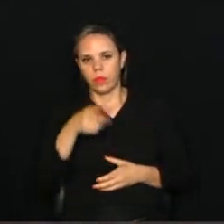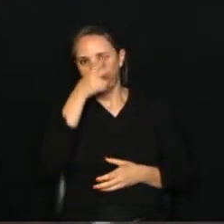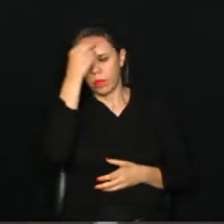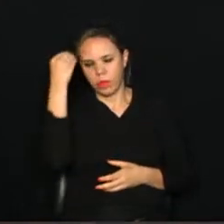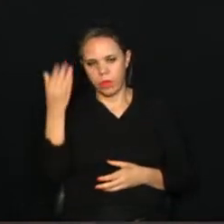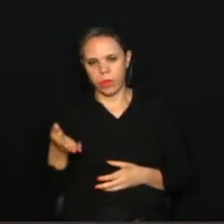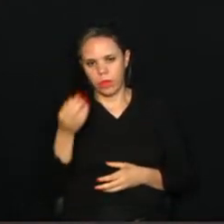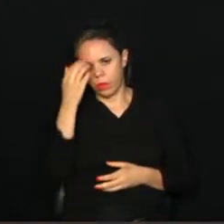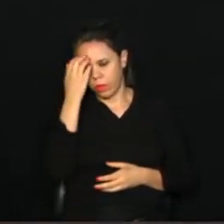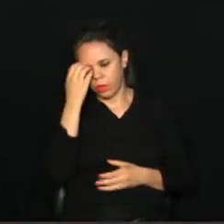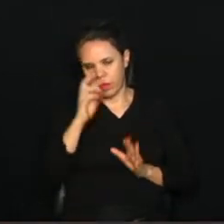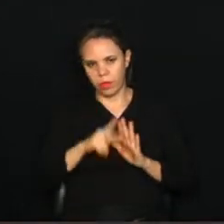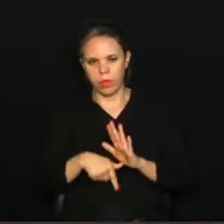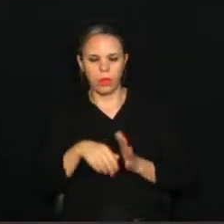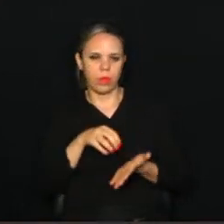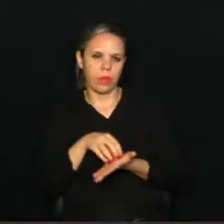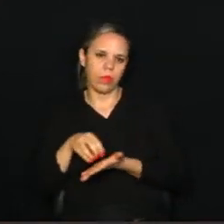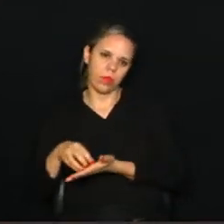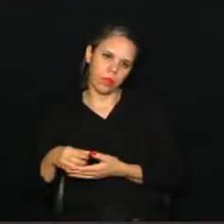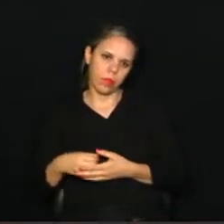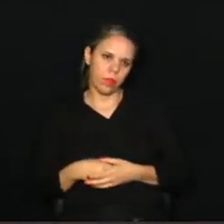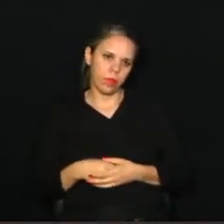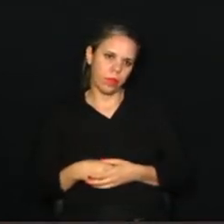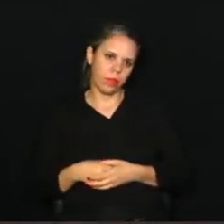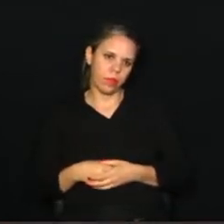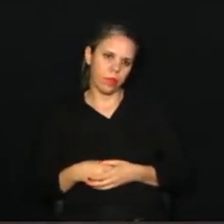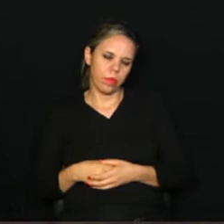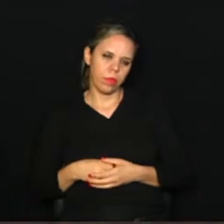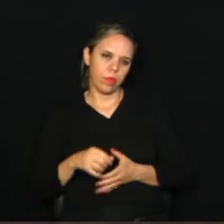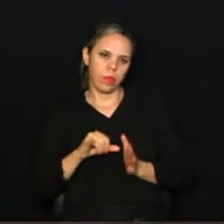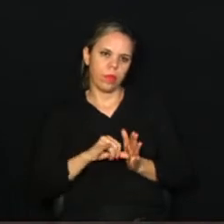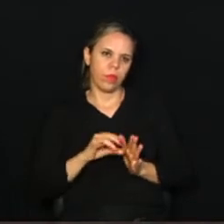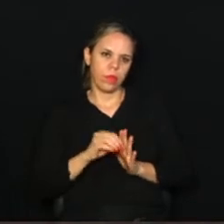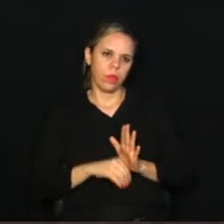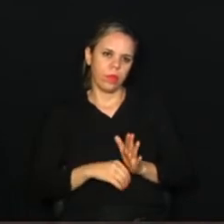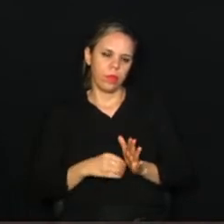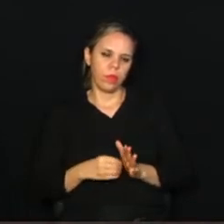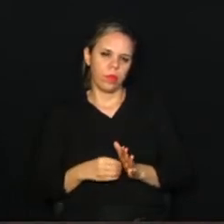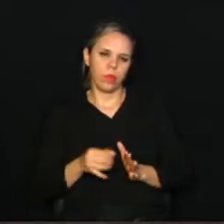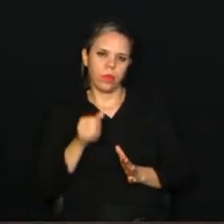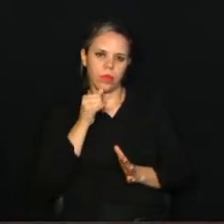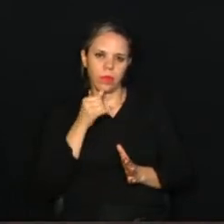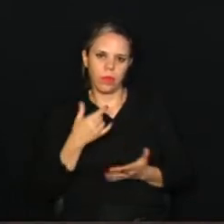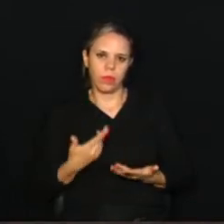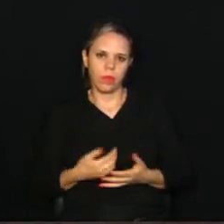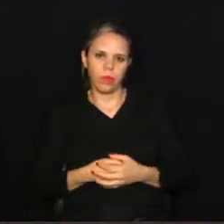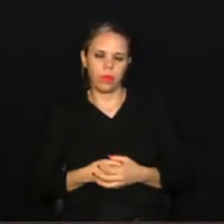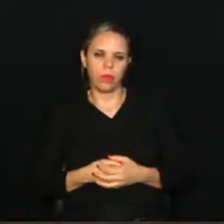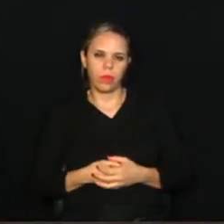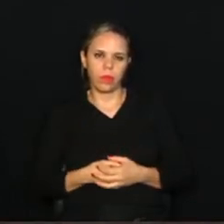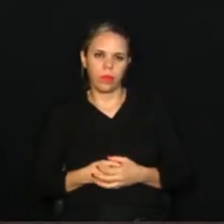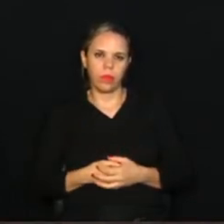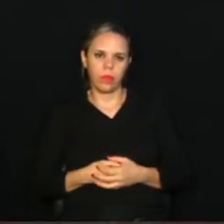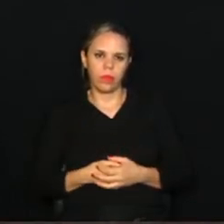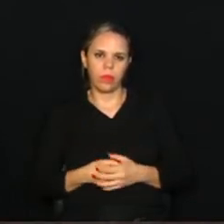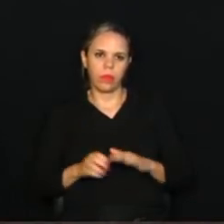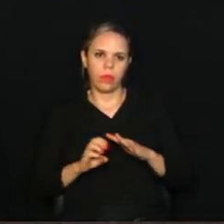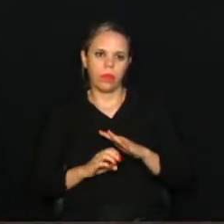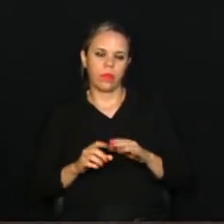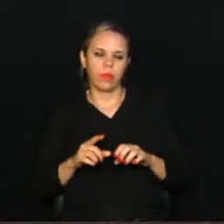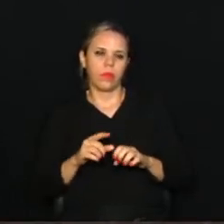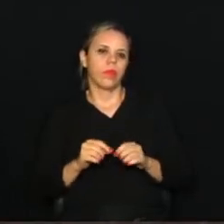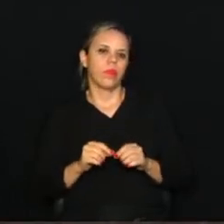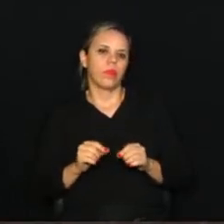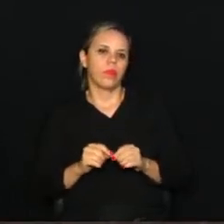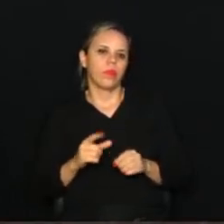Prefeitura, em vários setores, né, da Prefeitura, o Diário Oficial, um exemplar, que é uma empresa exemplar